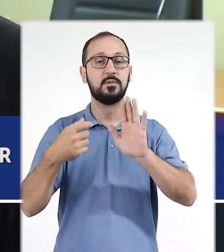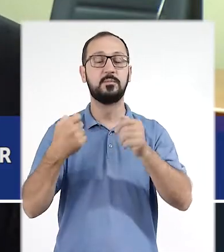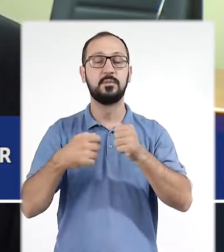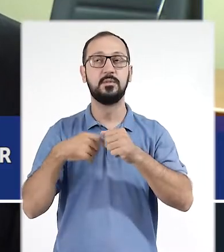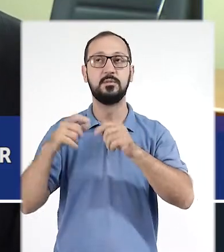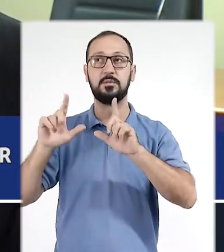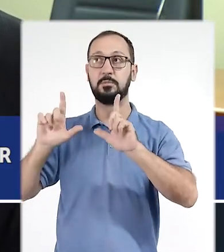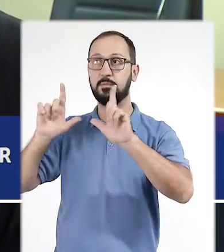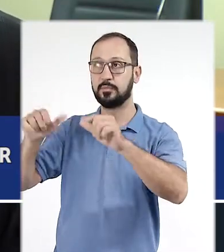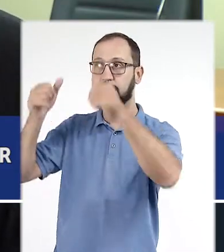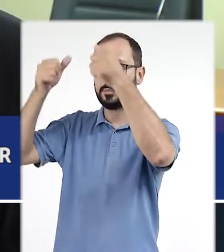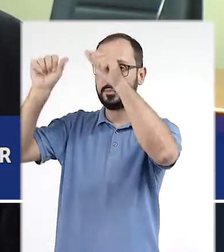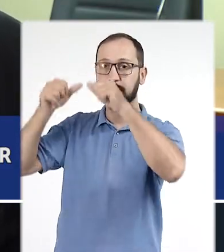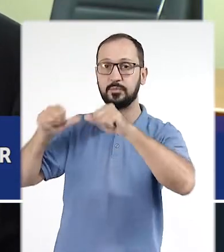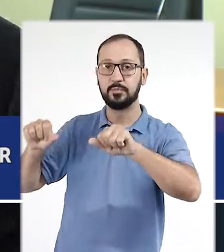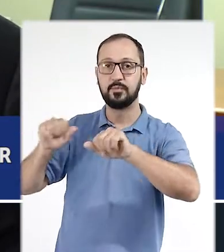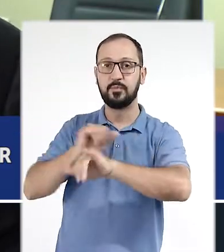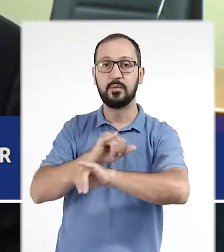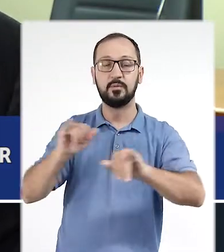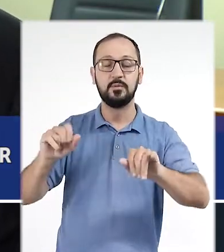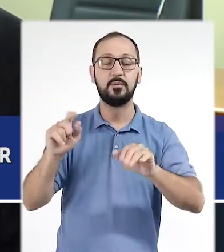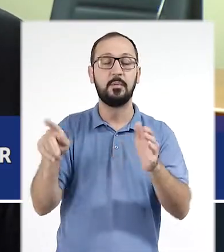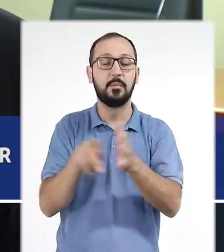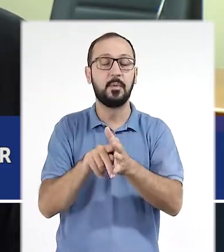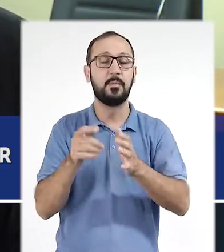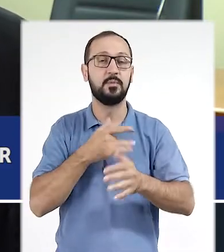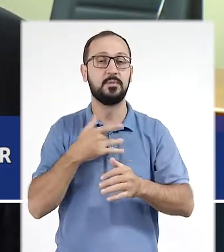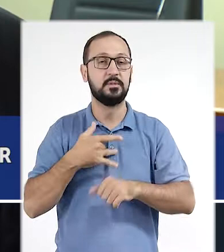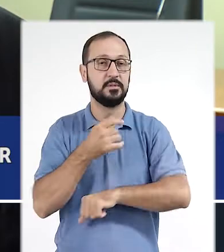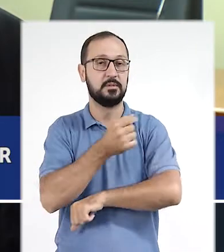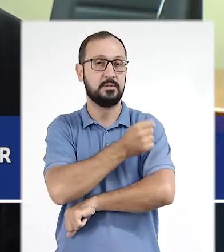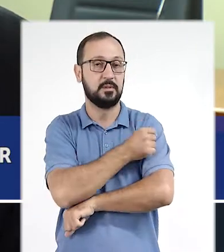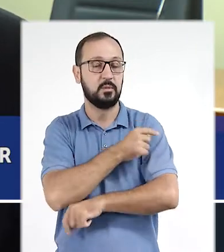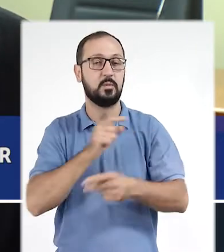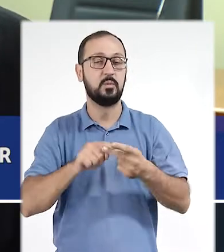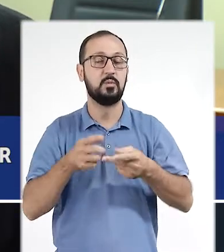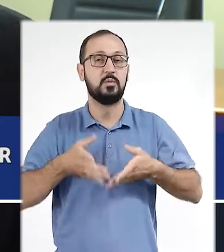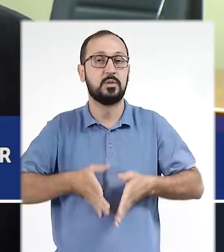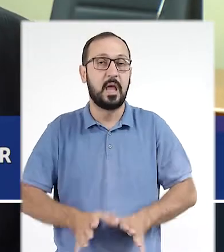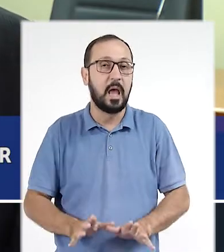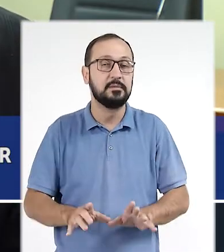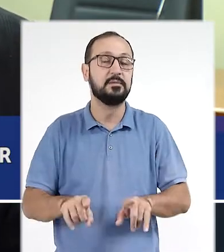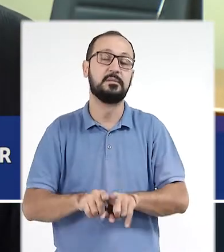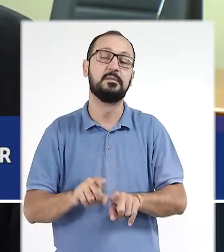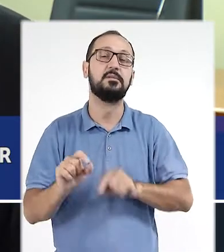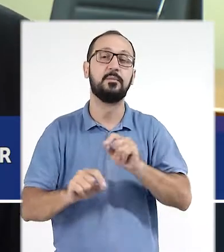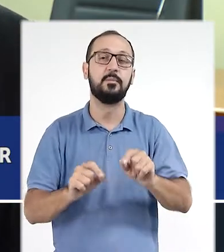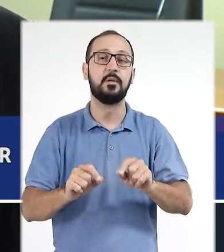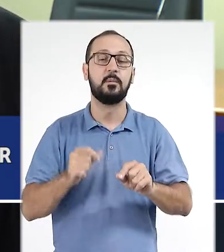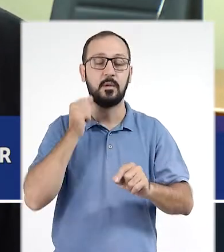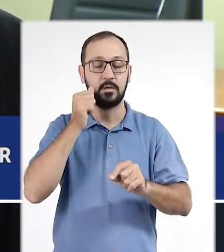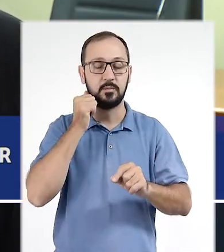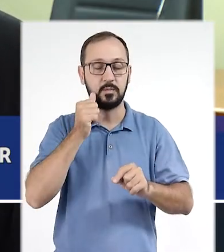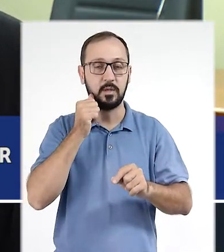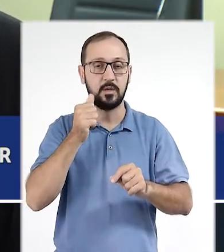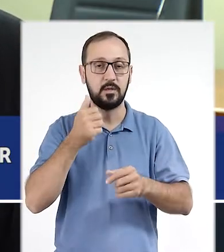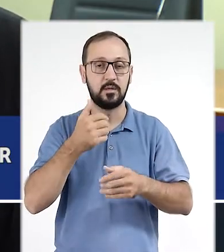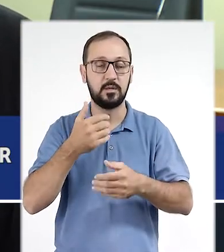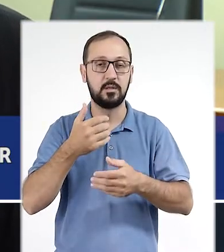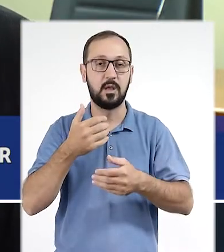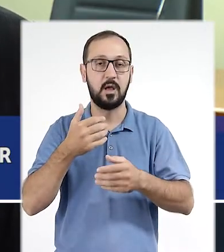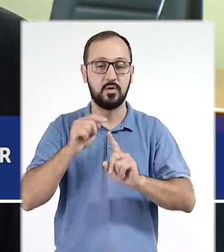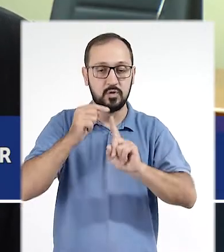seja fixado cartazes nas unidades de saúde, onde nascem, onde tem um acompanhamento, para que essas